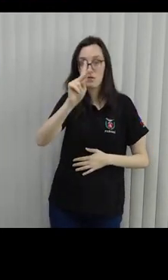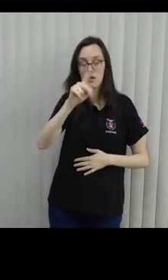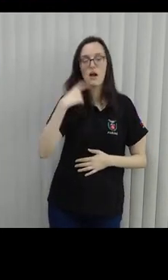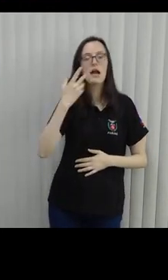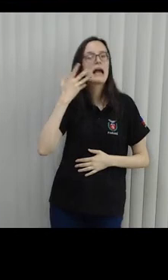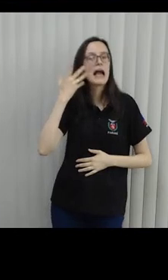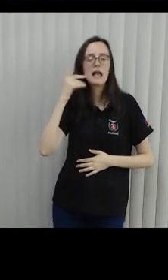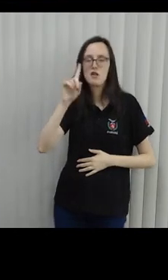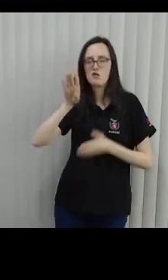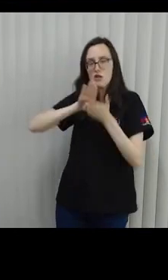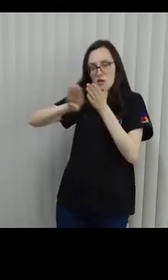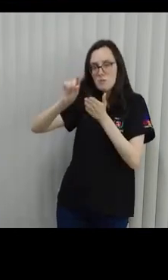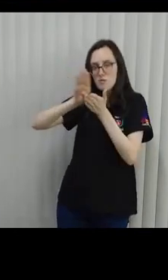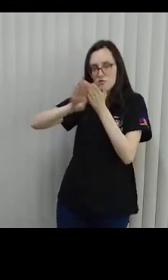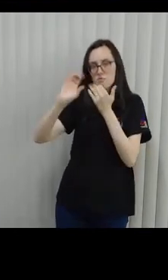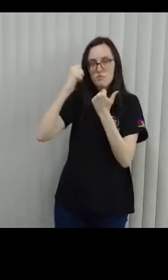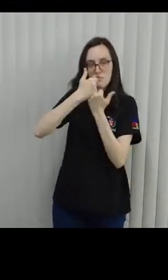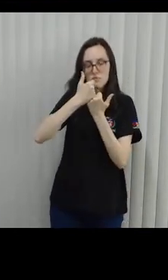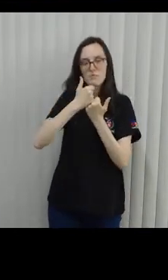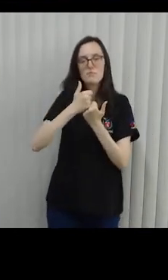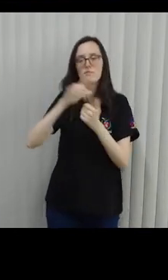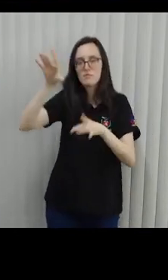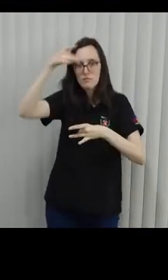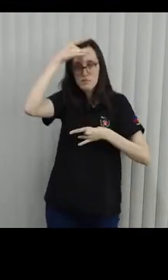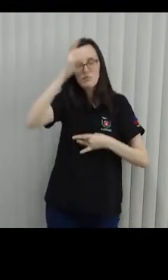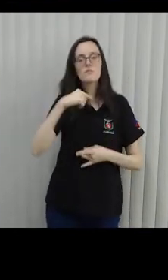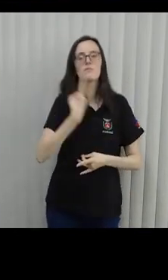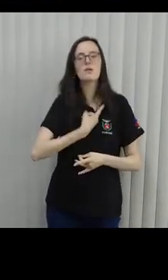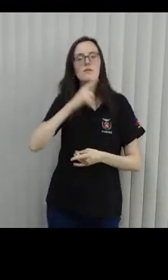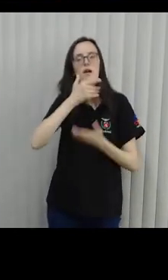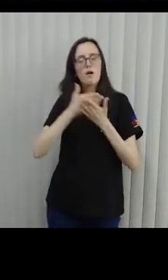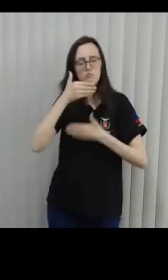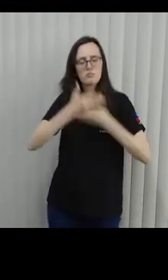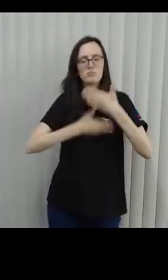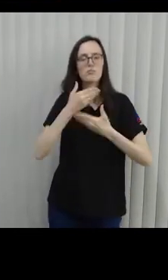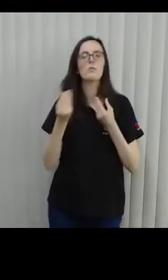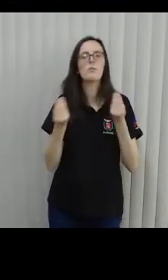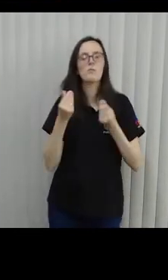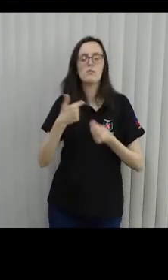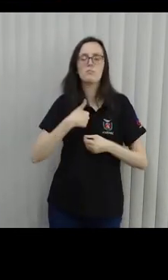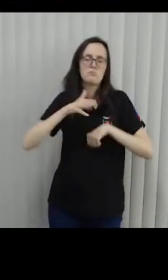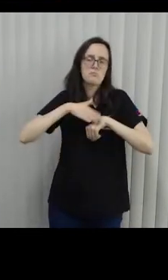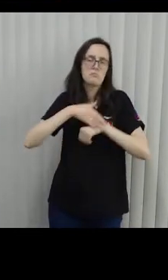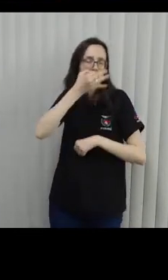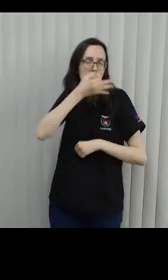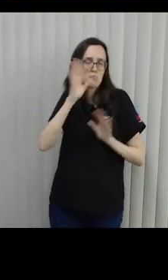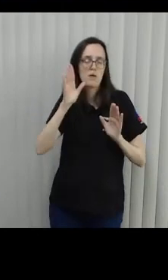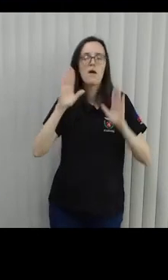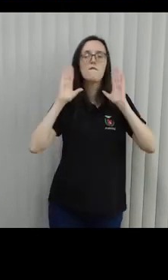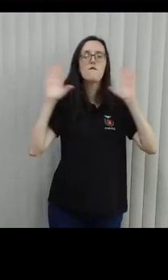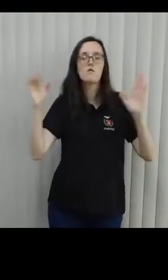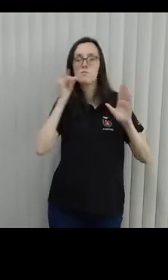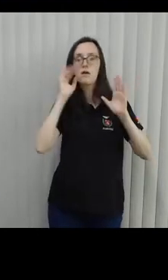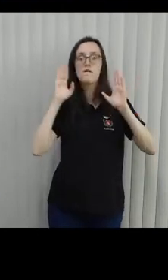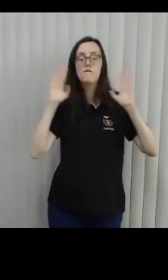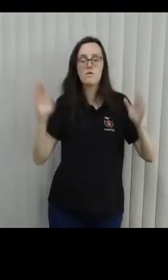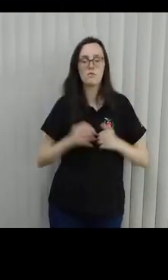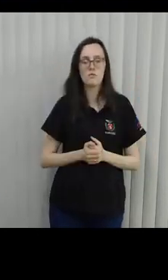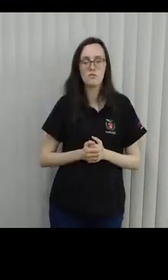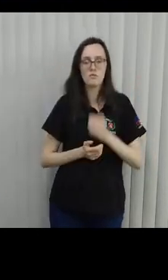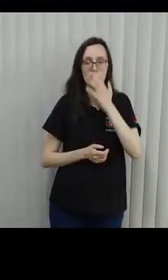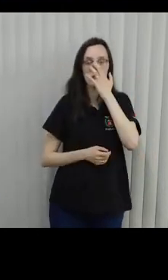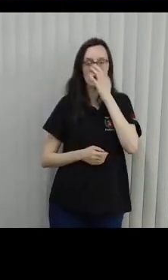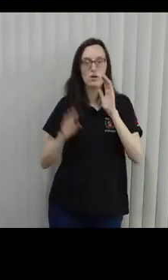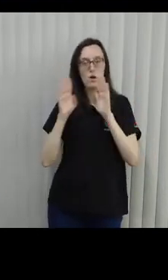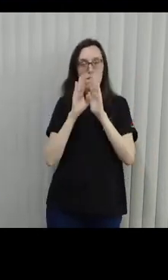gatinho, tá? Então eu vou tirar ele aqui, o ator, e a gente vai começar a desenvolver, e eu sugiro, ó, vamos fazer esse fundo aqui, ó, eu quero o